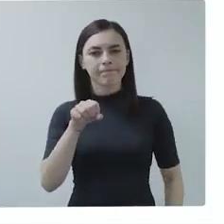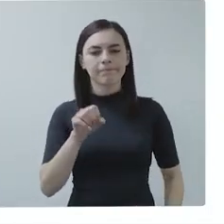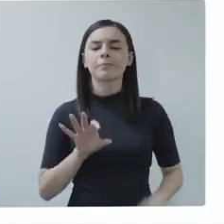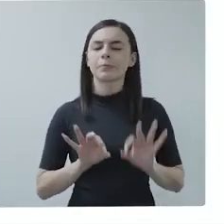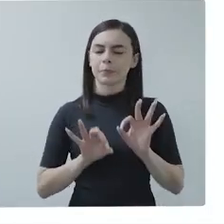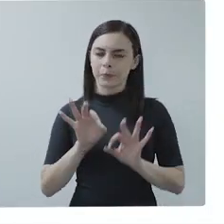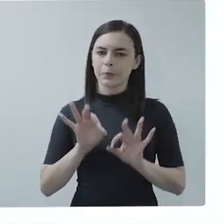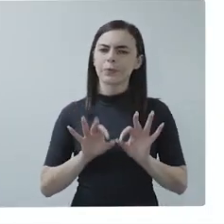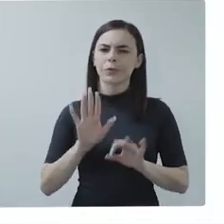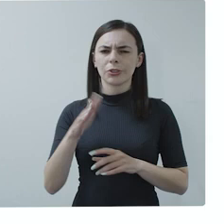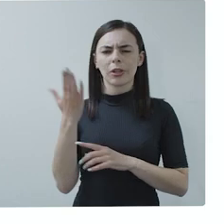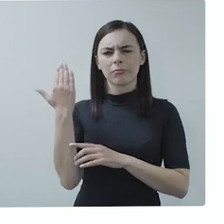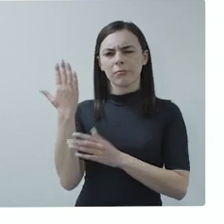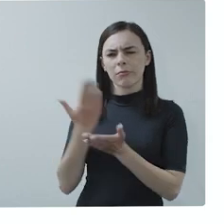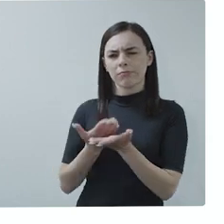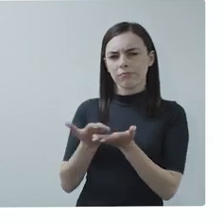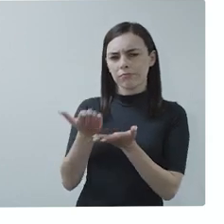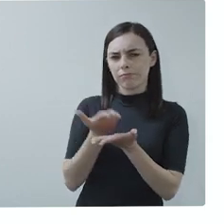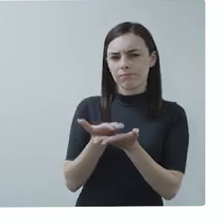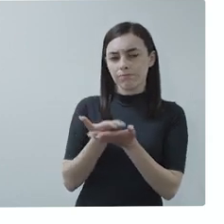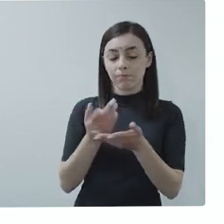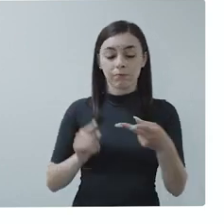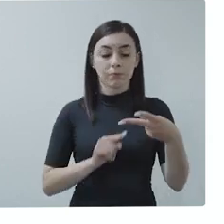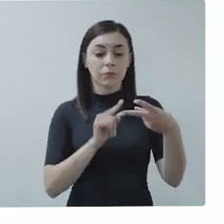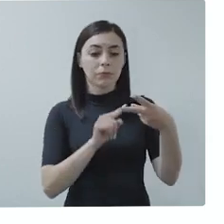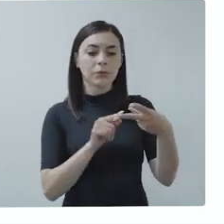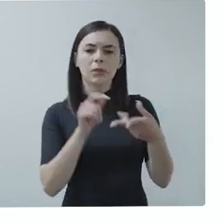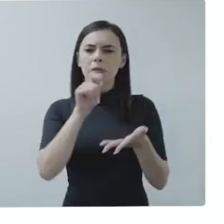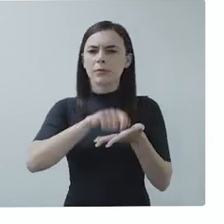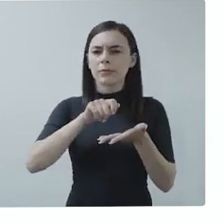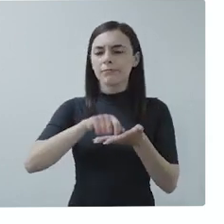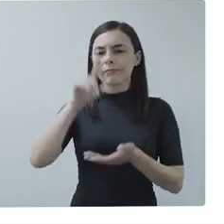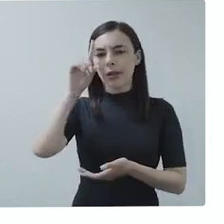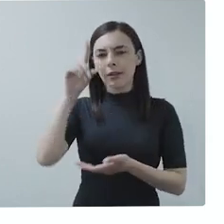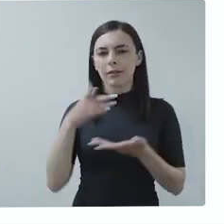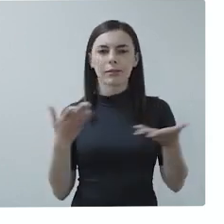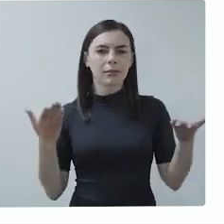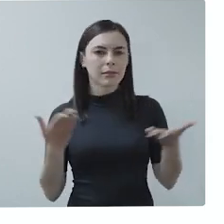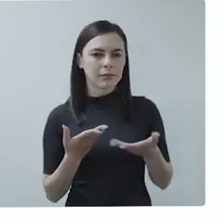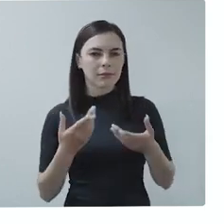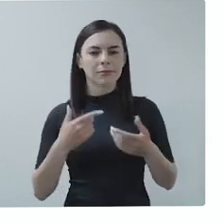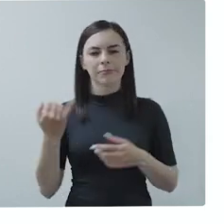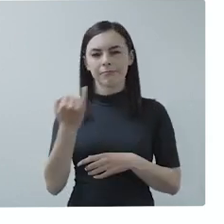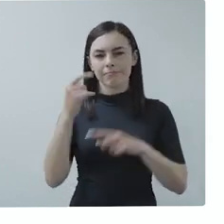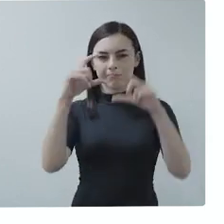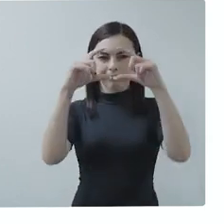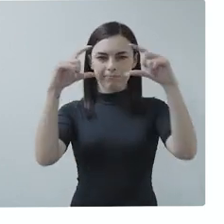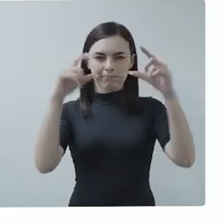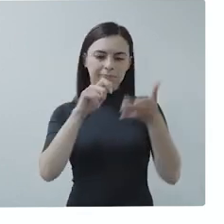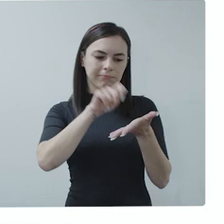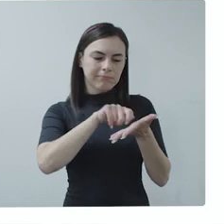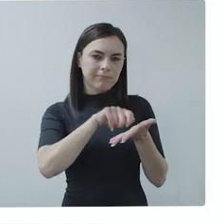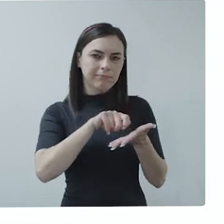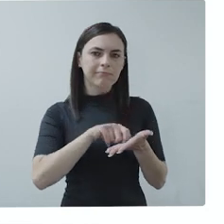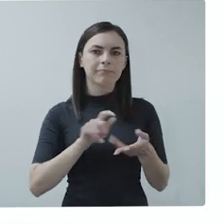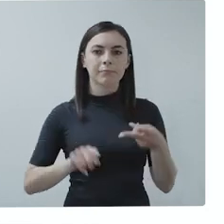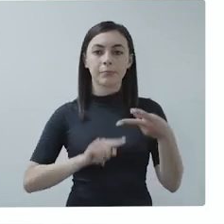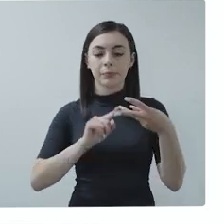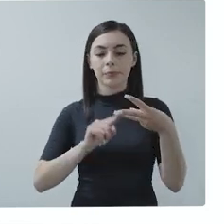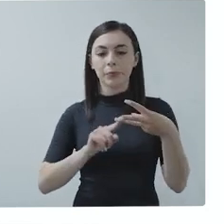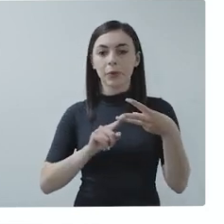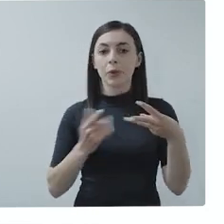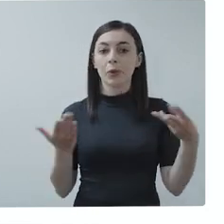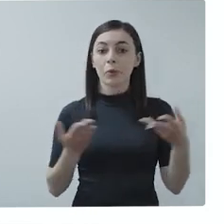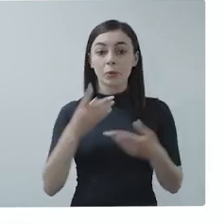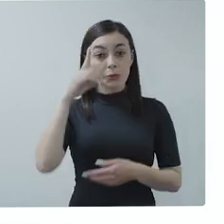Sim, organizamos lá bem no comecinho, né? Colocamos a data que nós fizemos o nosso cabeçalho. Hoje é dia